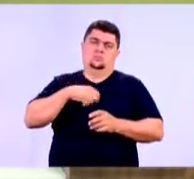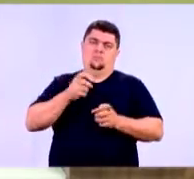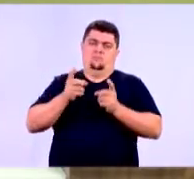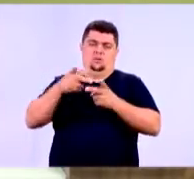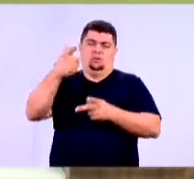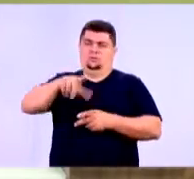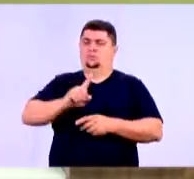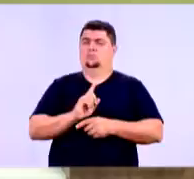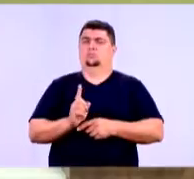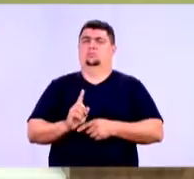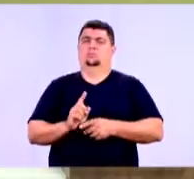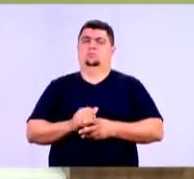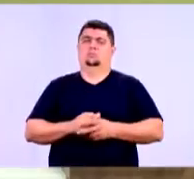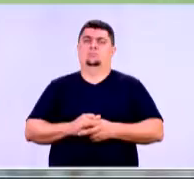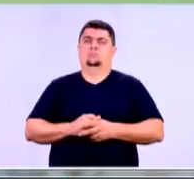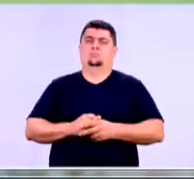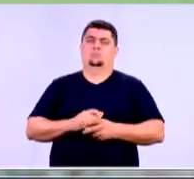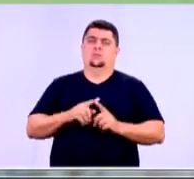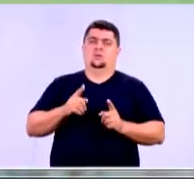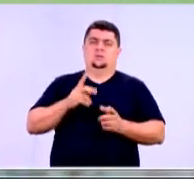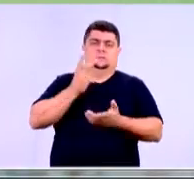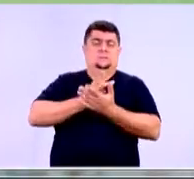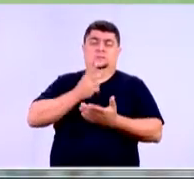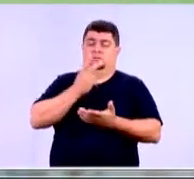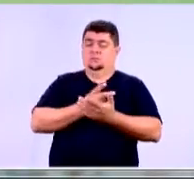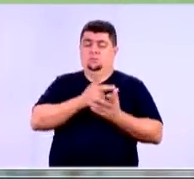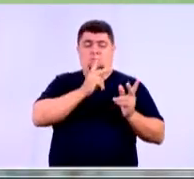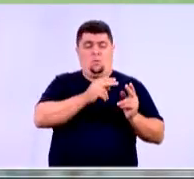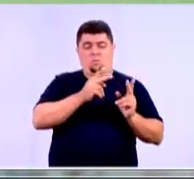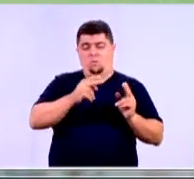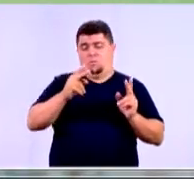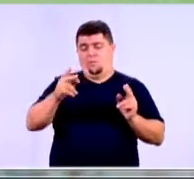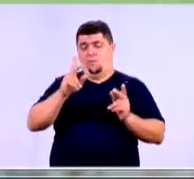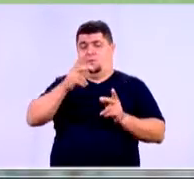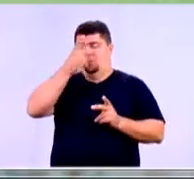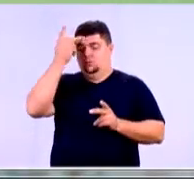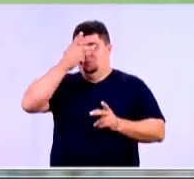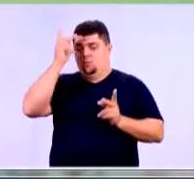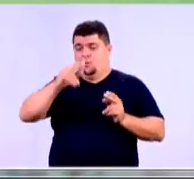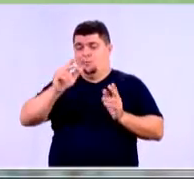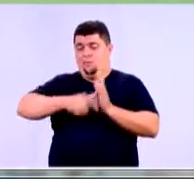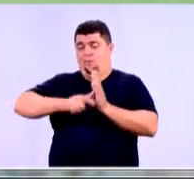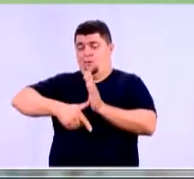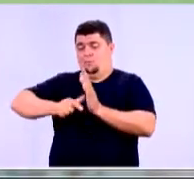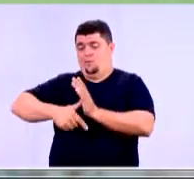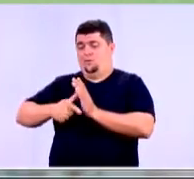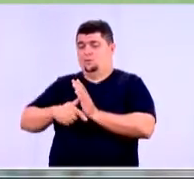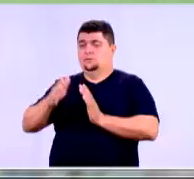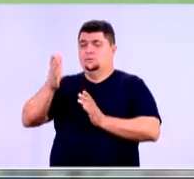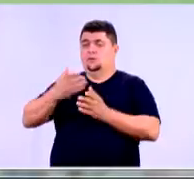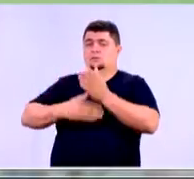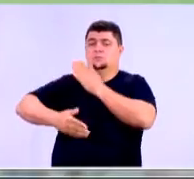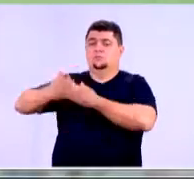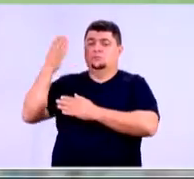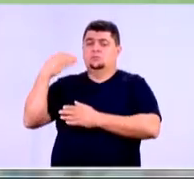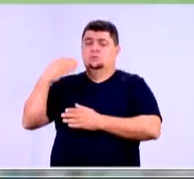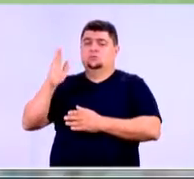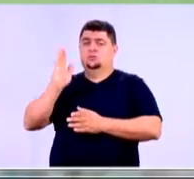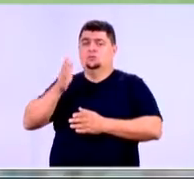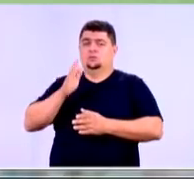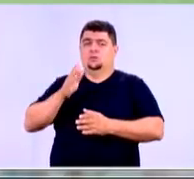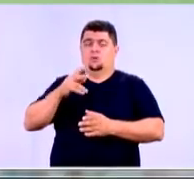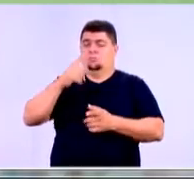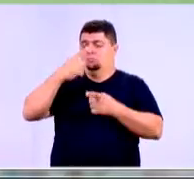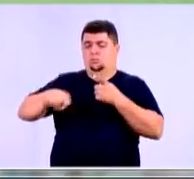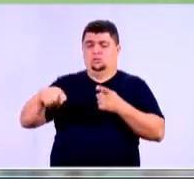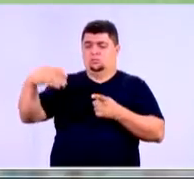essas pessoas, né? Se já são os mesmos clientes desde sempre, né? Aqueles então, clientes do passado, é maneira de você considerar o histórico e negativar na sua loja. Na